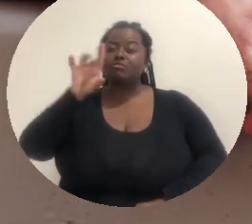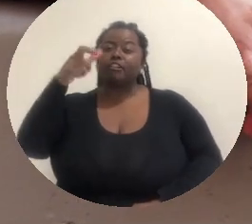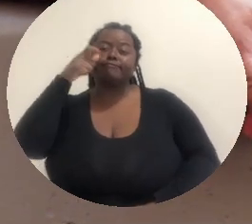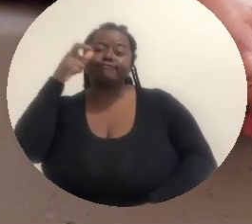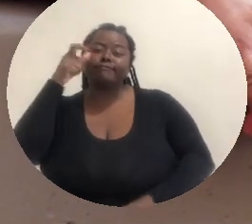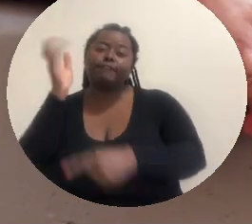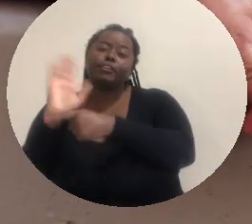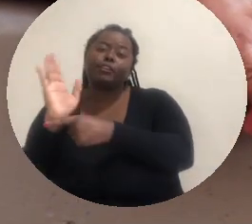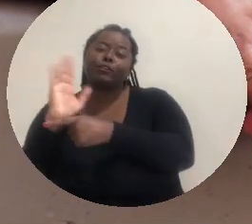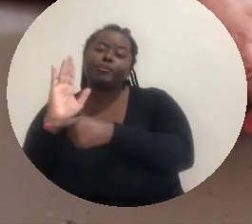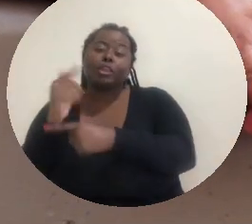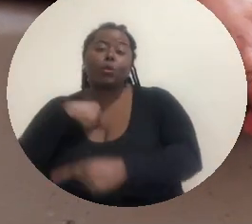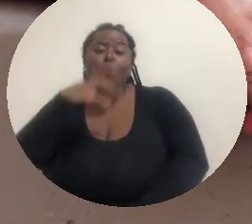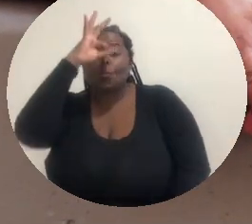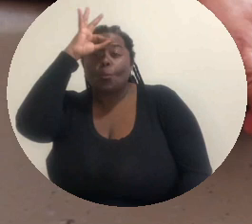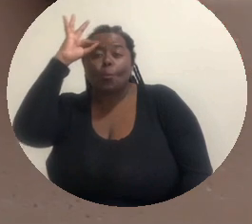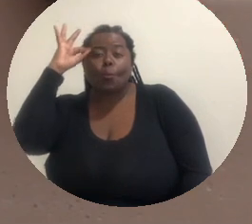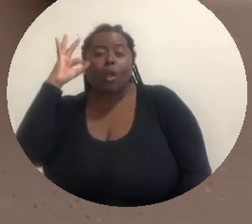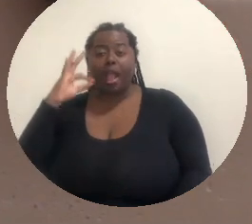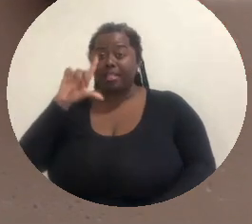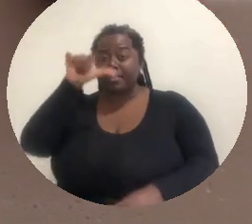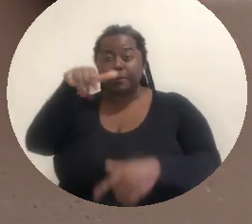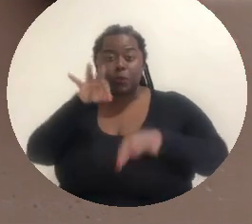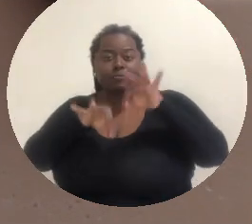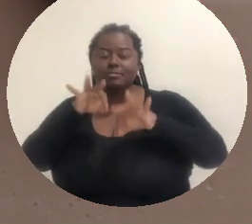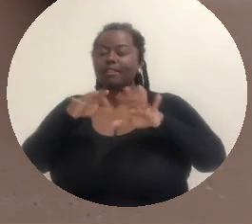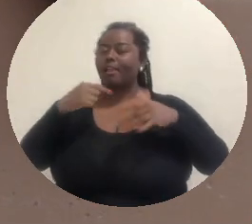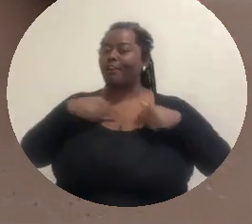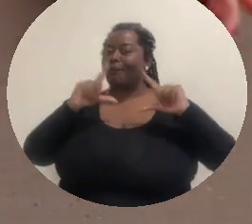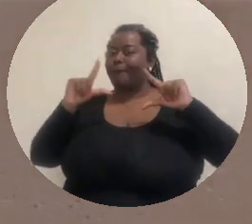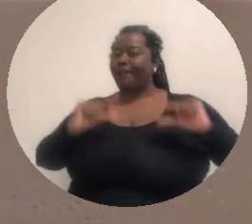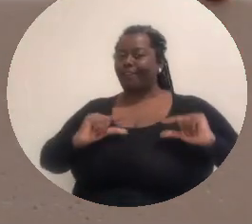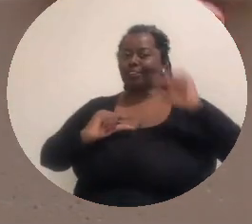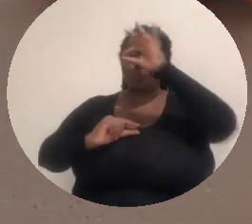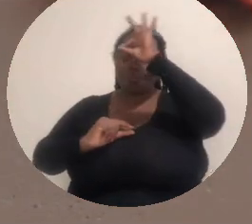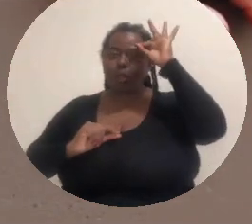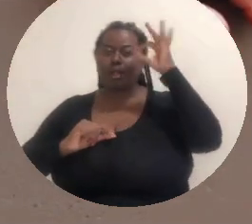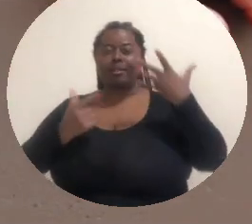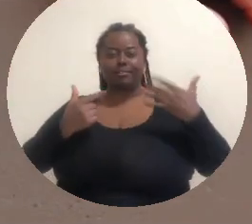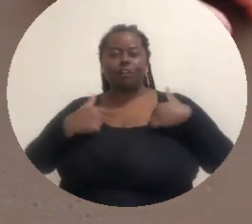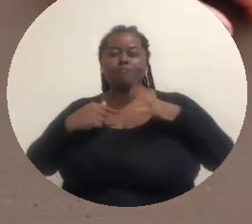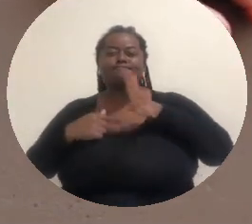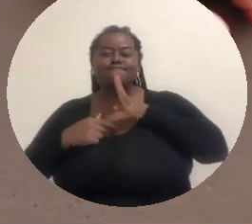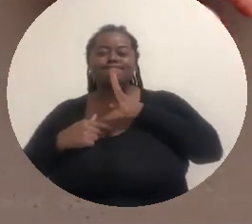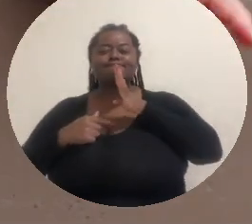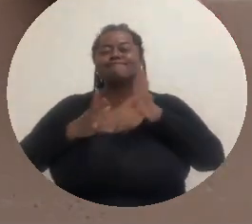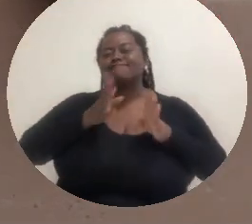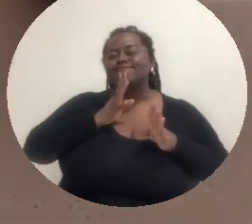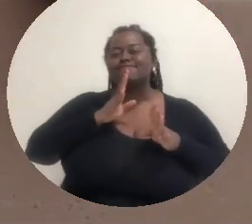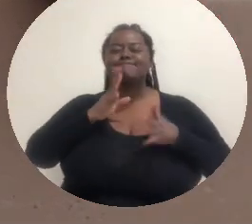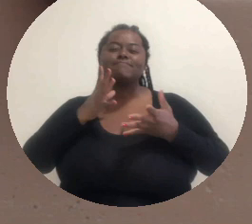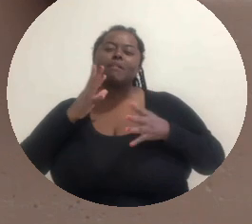muito, sabe? Fiquei menos ignorante um pouco sobre decupagem, sobre planos, sabe? Por